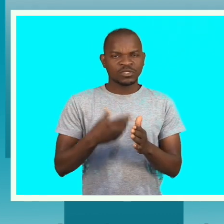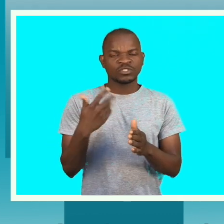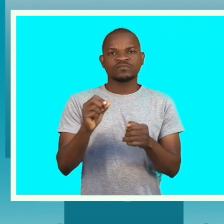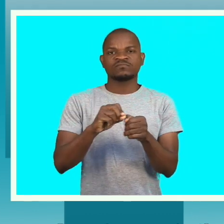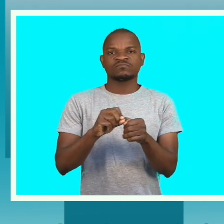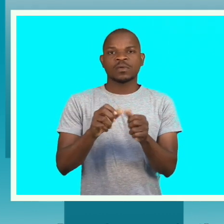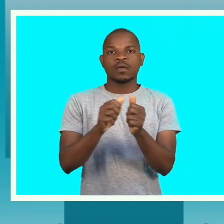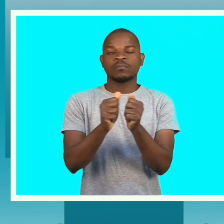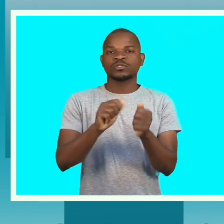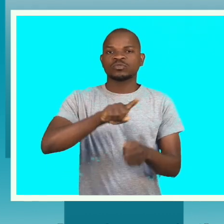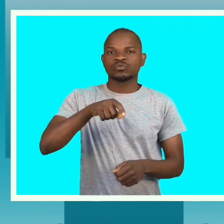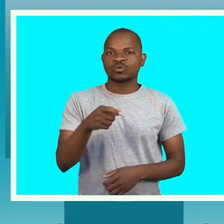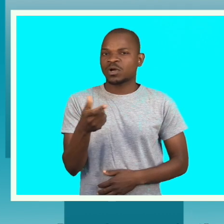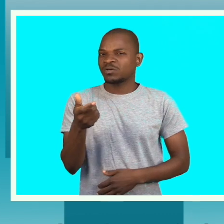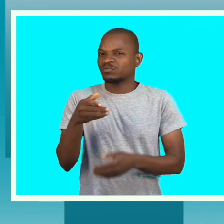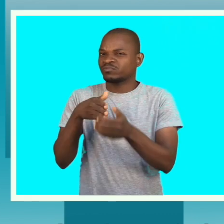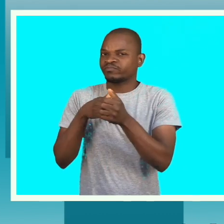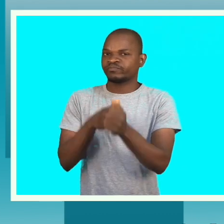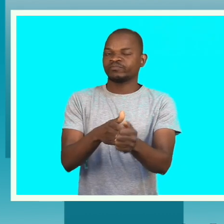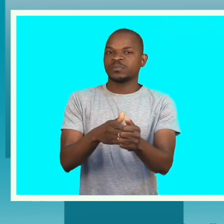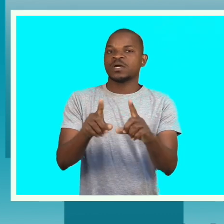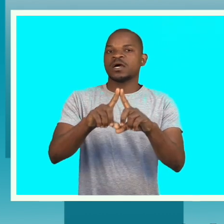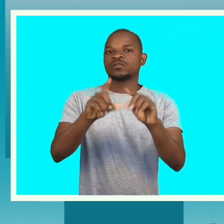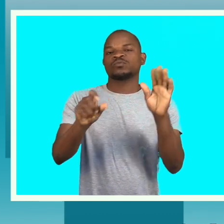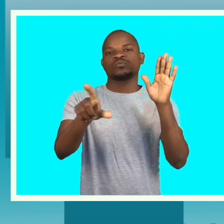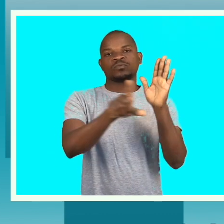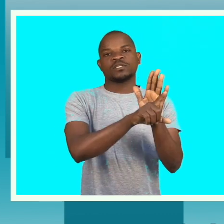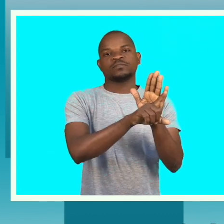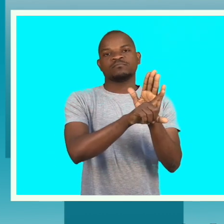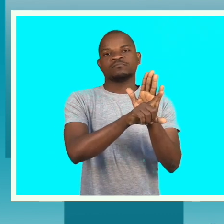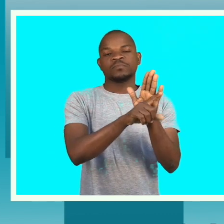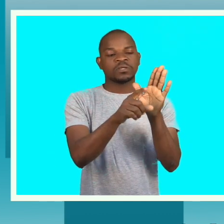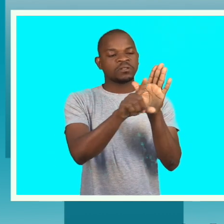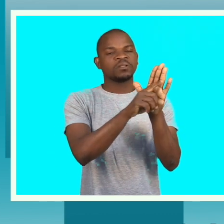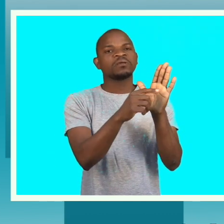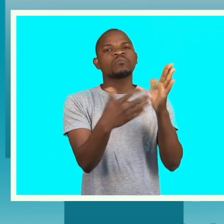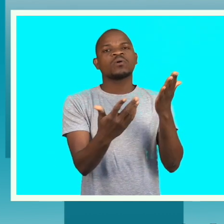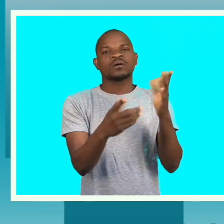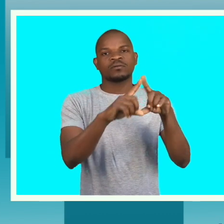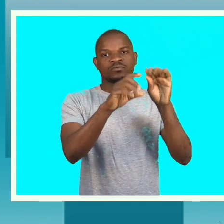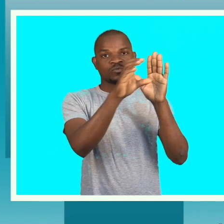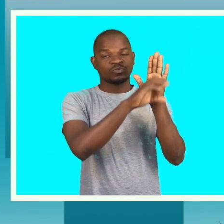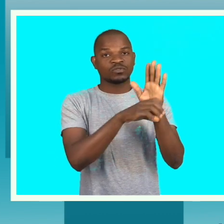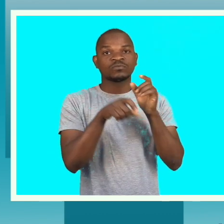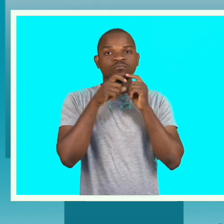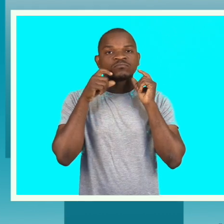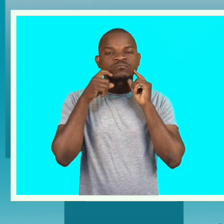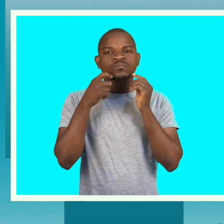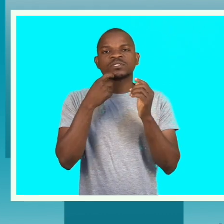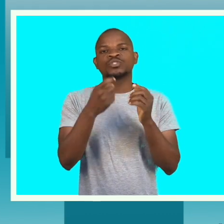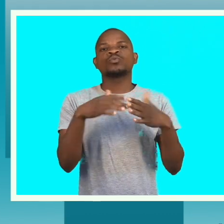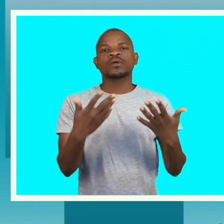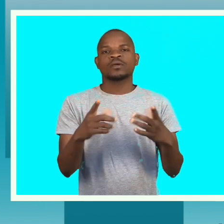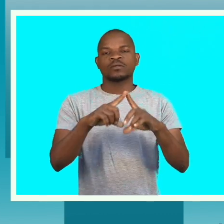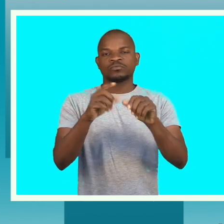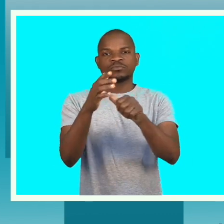feito inspirado na Lei Mãe, que é a Constituição da República, que prevê a não